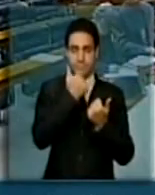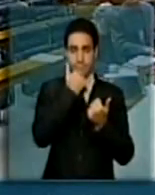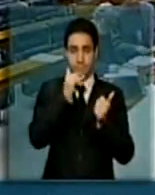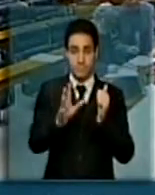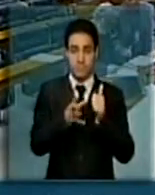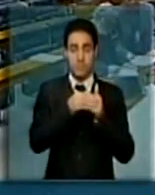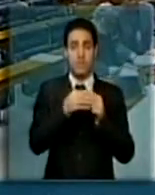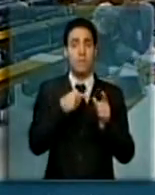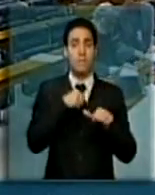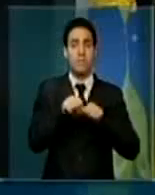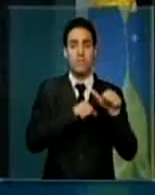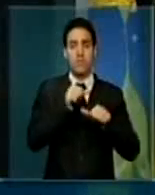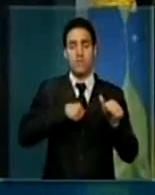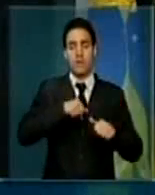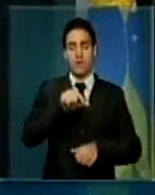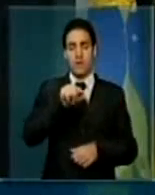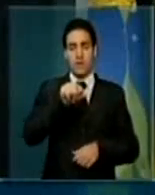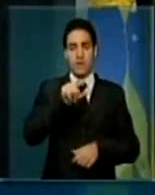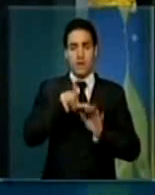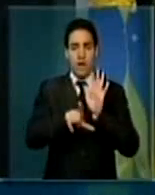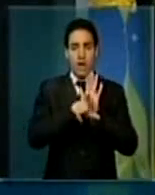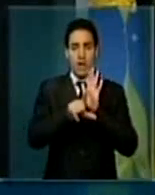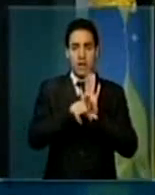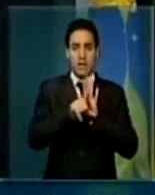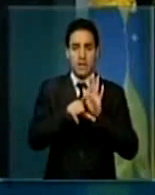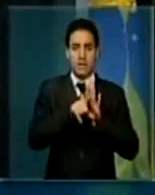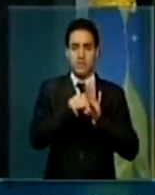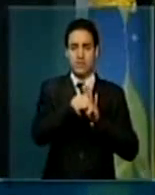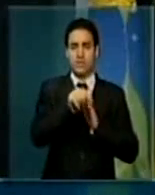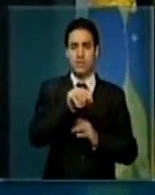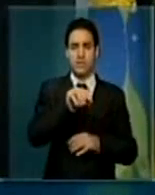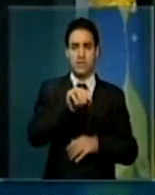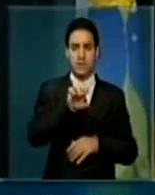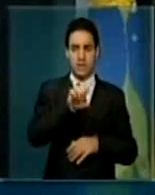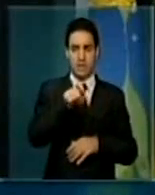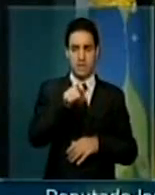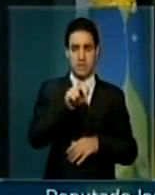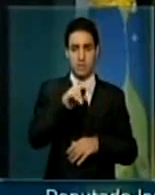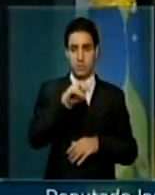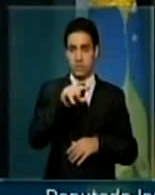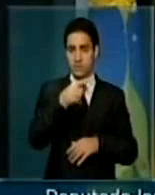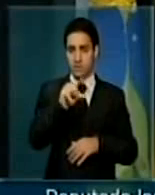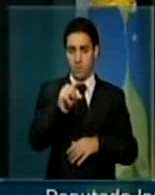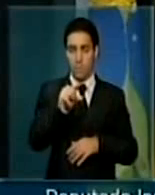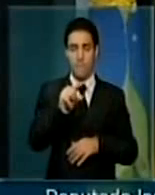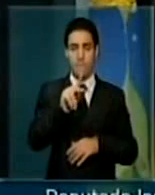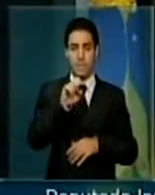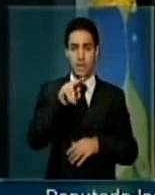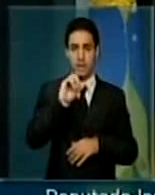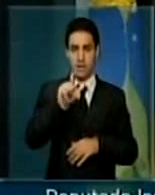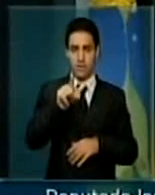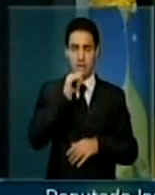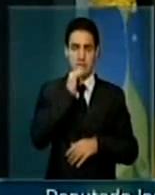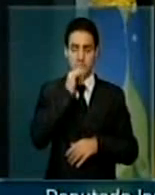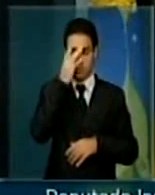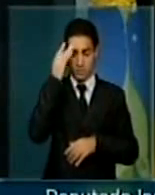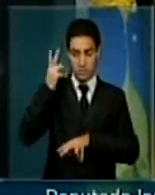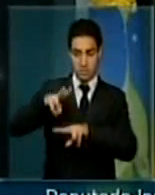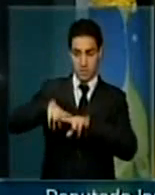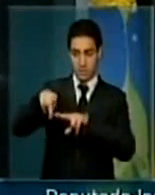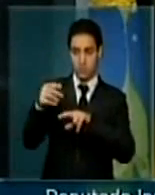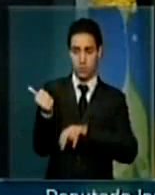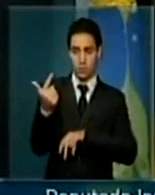de execução penal, permitindo ao preso, ao apenado, a cada 12 horas